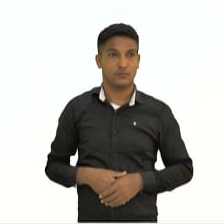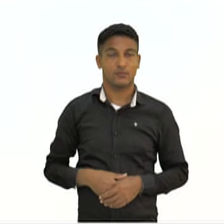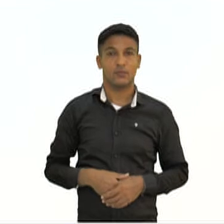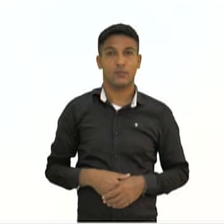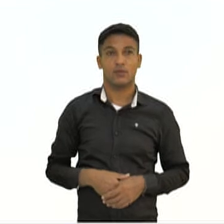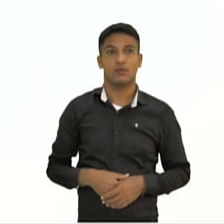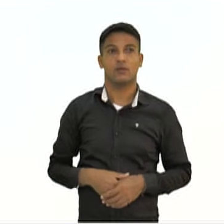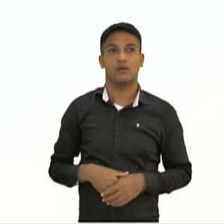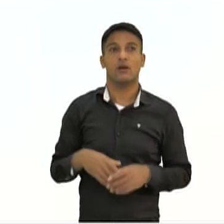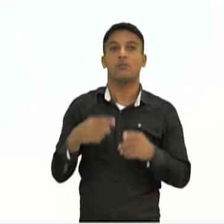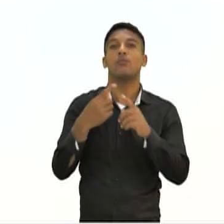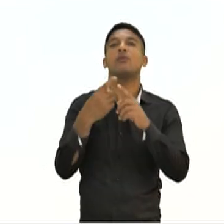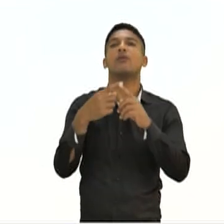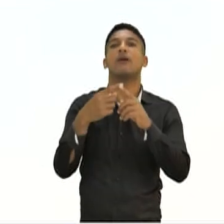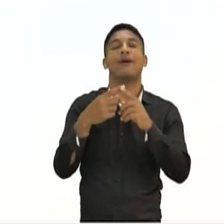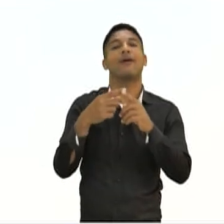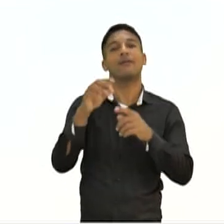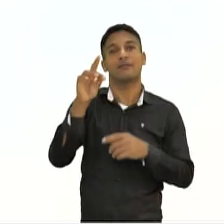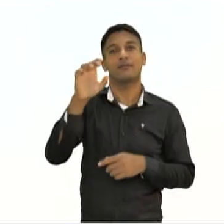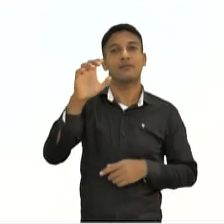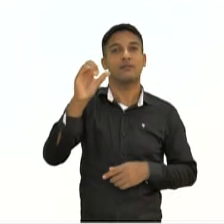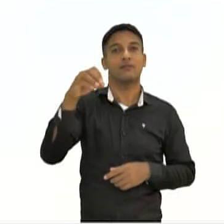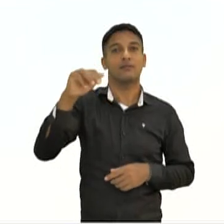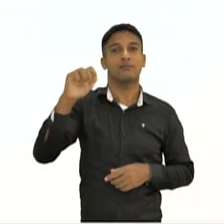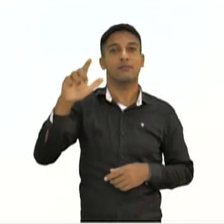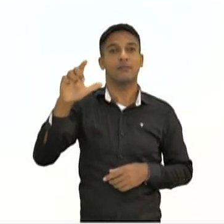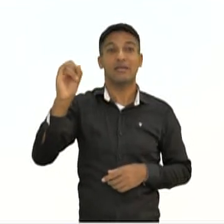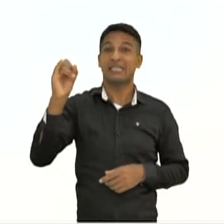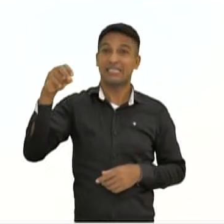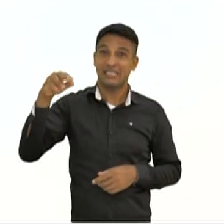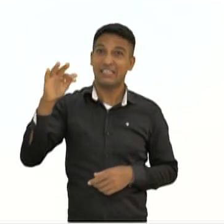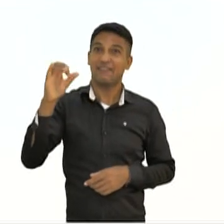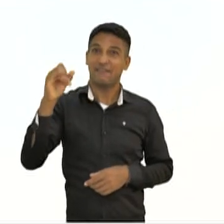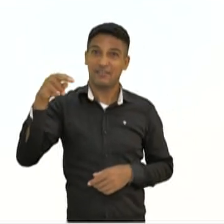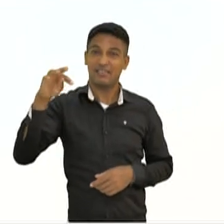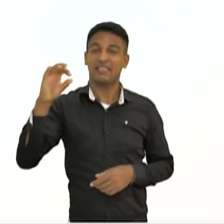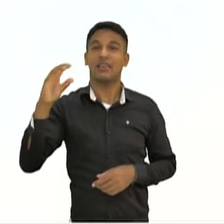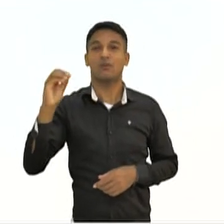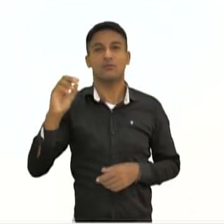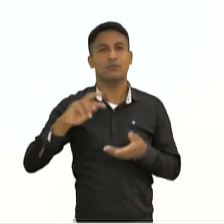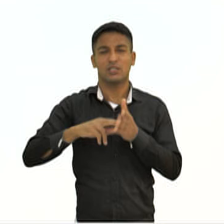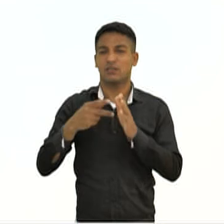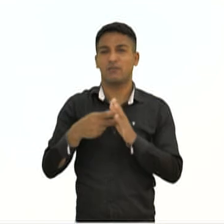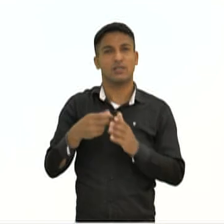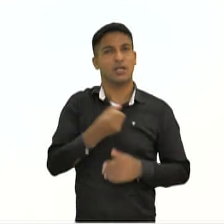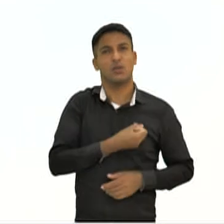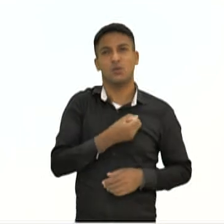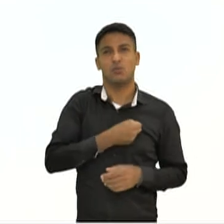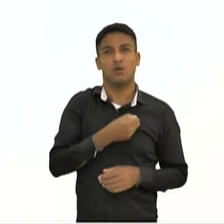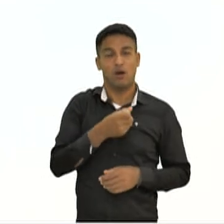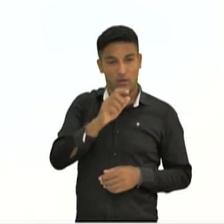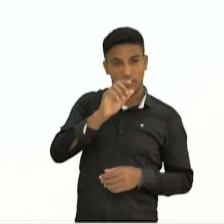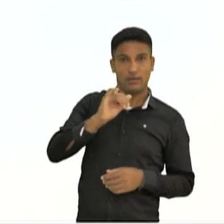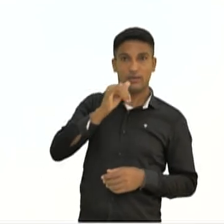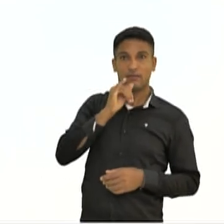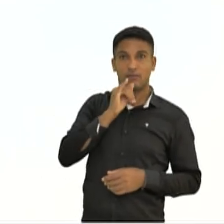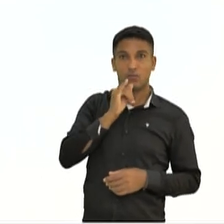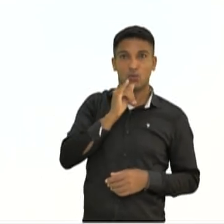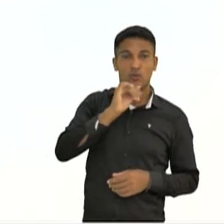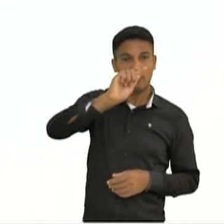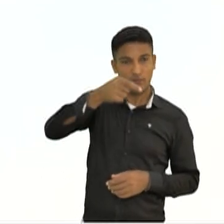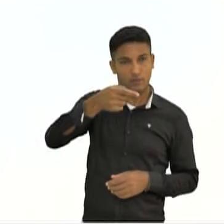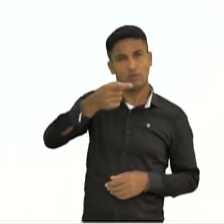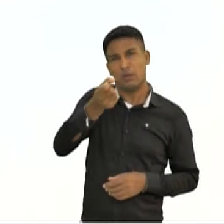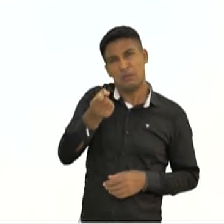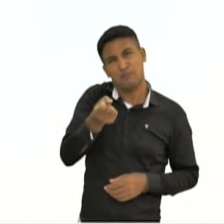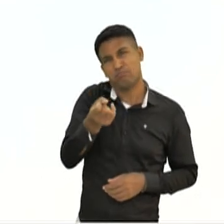acontece, a gente tem uma coisa chamada decimal infinito. O decimal infinito, ele pode ser de duas formas,